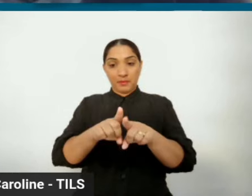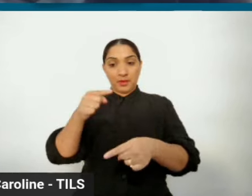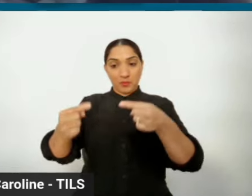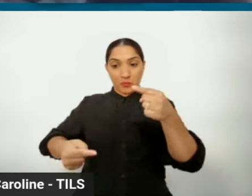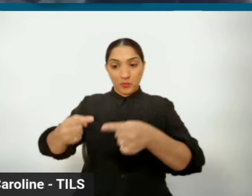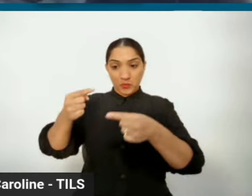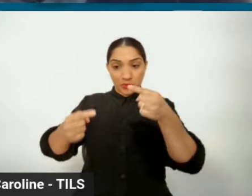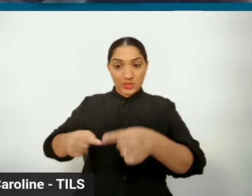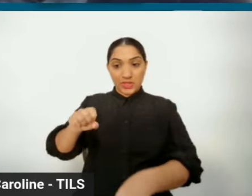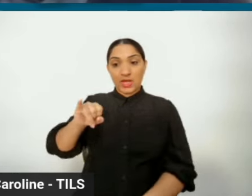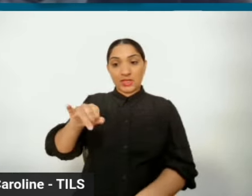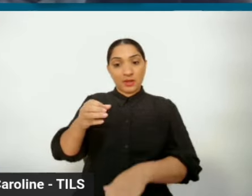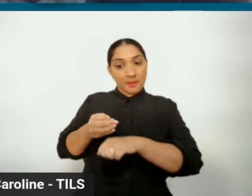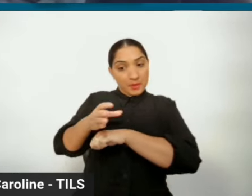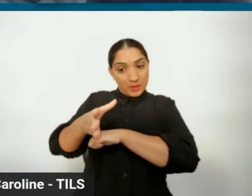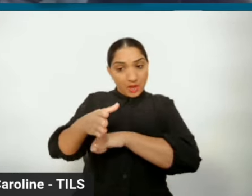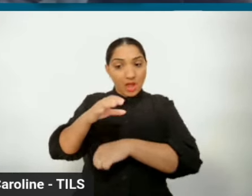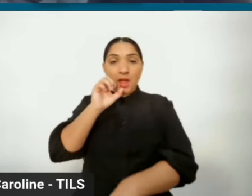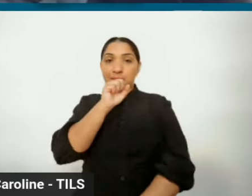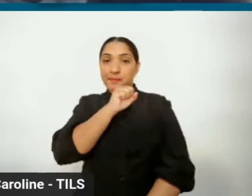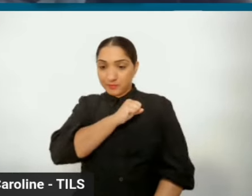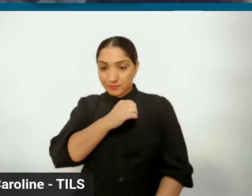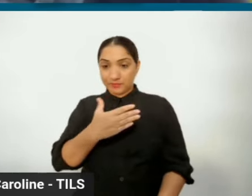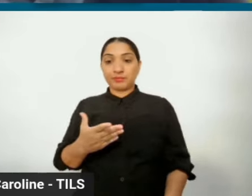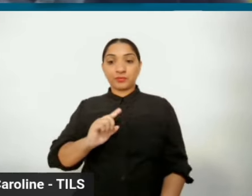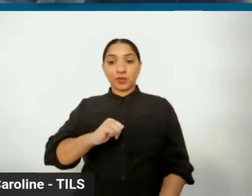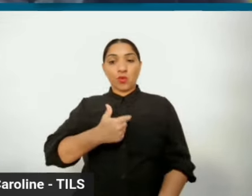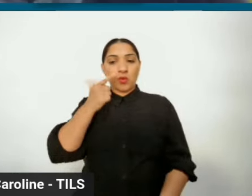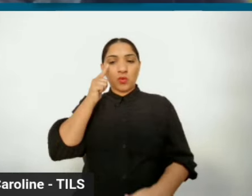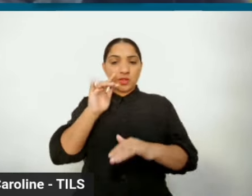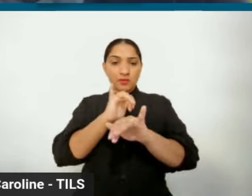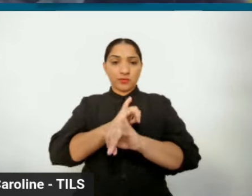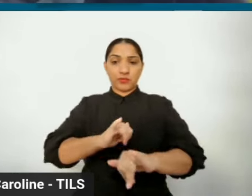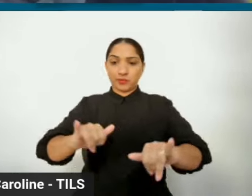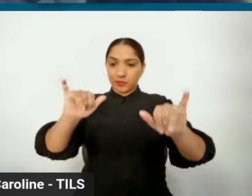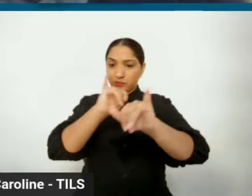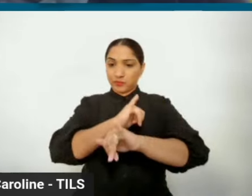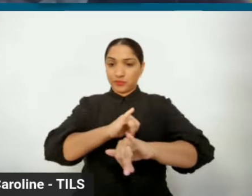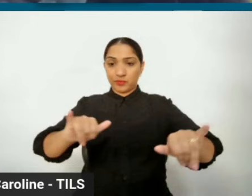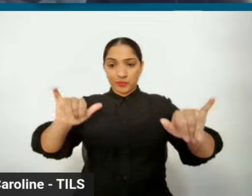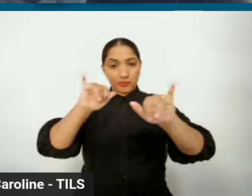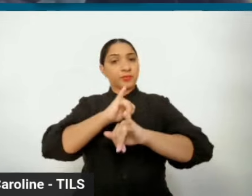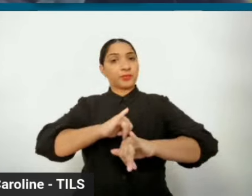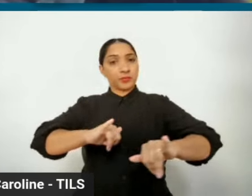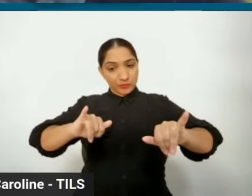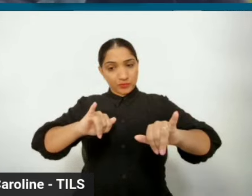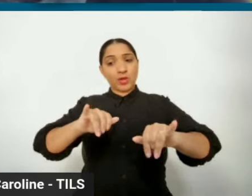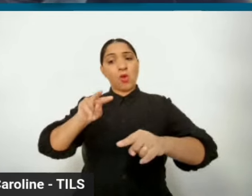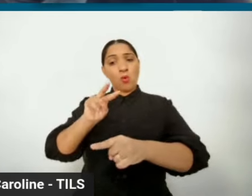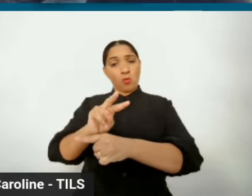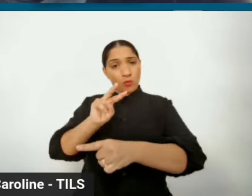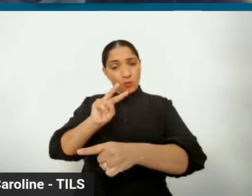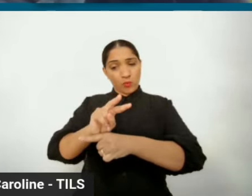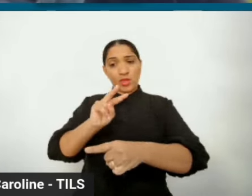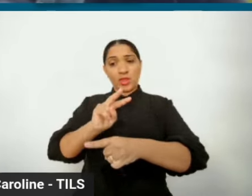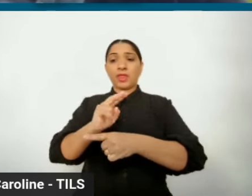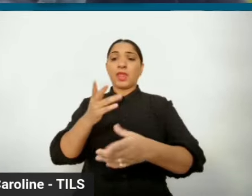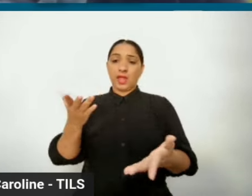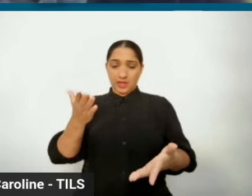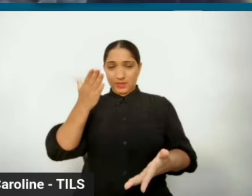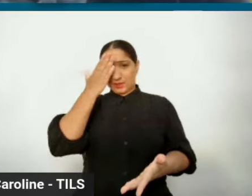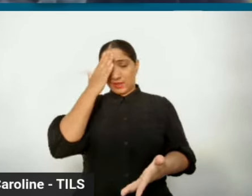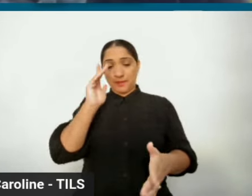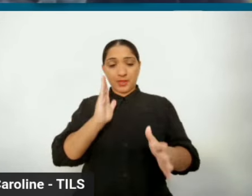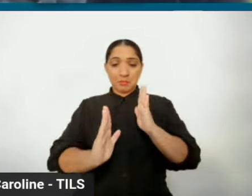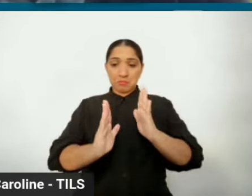permite a sugestão, quanto antes o Diário PCD cuidar também da divulgação, enfim, das campanhas